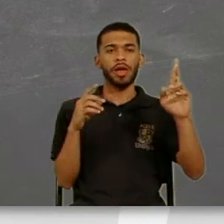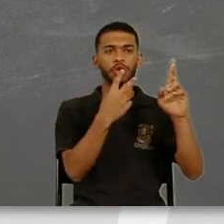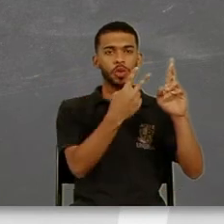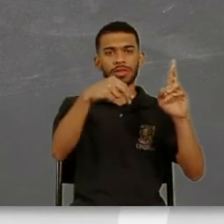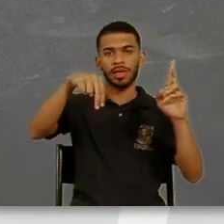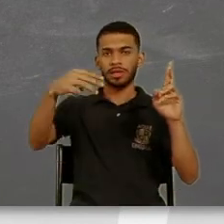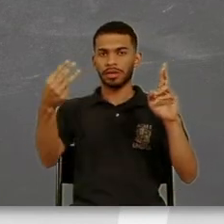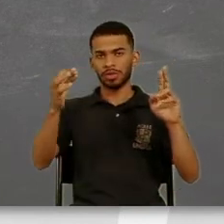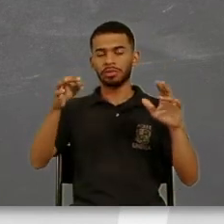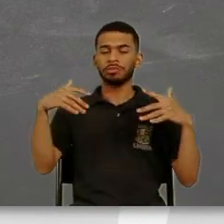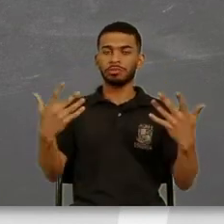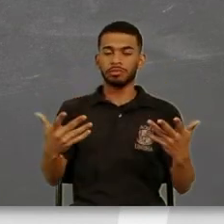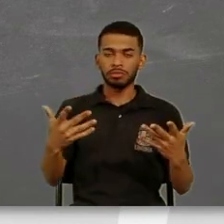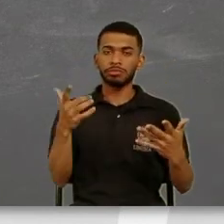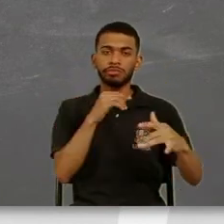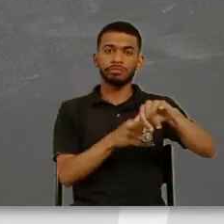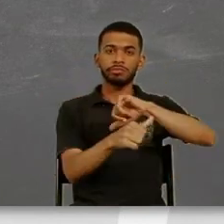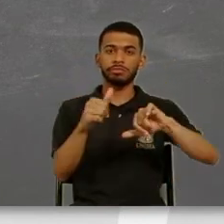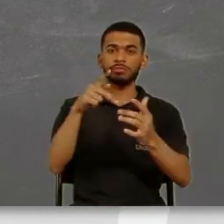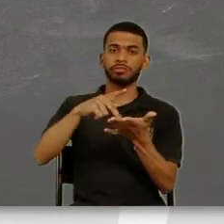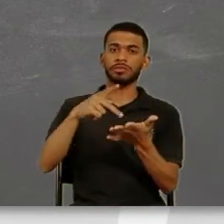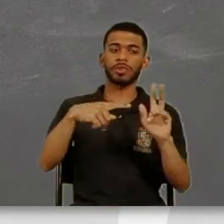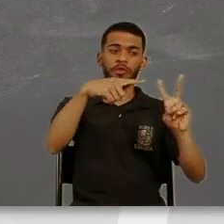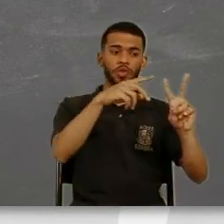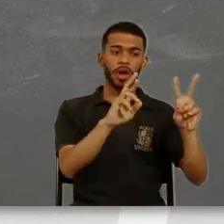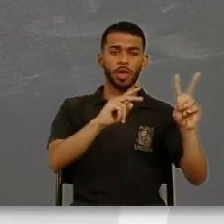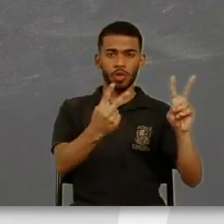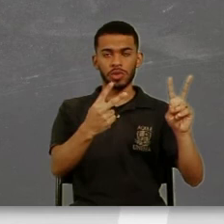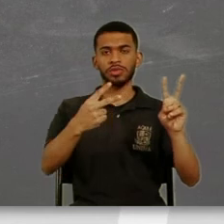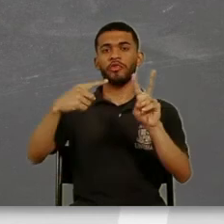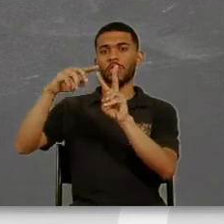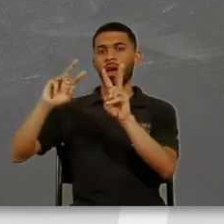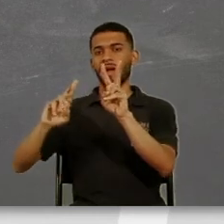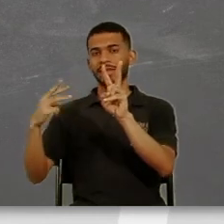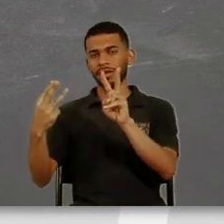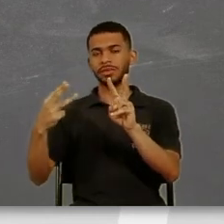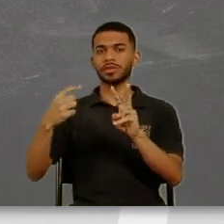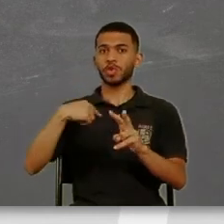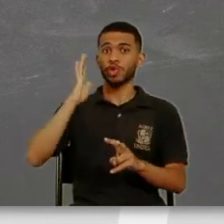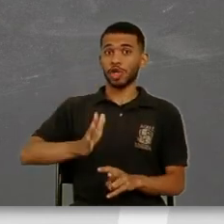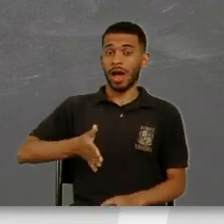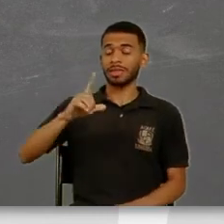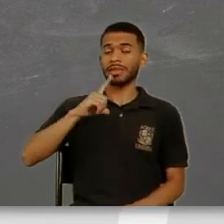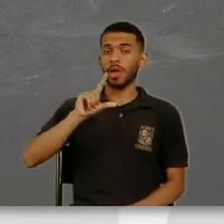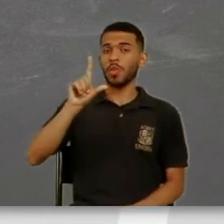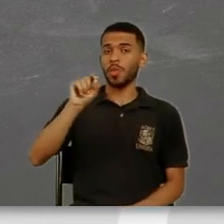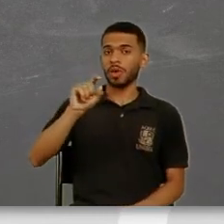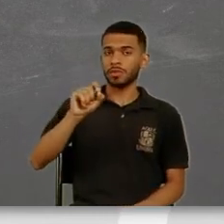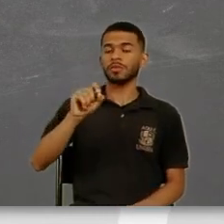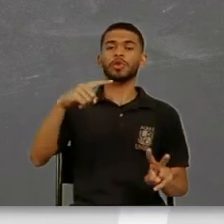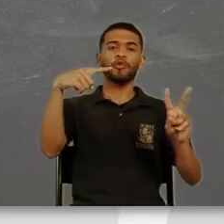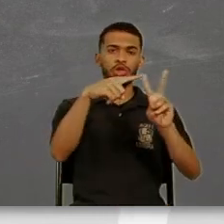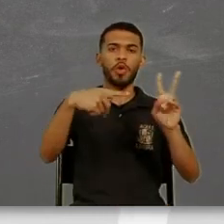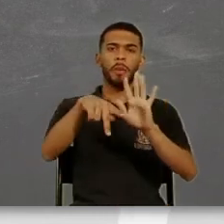R3, então eu transformo um vetor do R2 em um vetor de R3, eu já tenho aqui o vetor